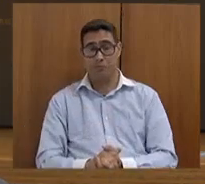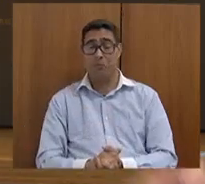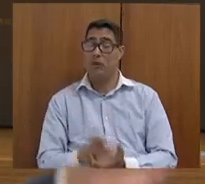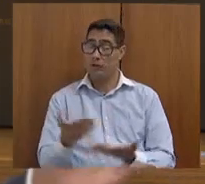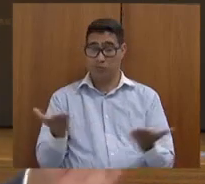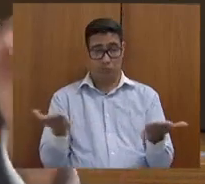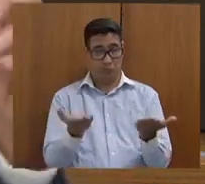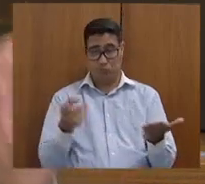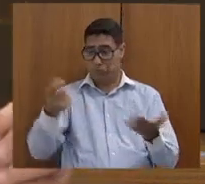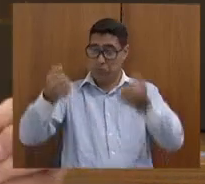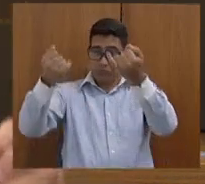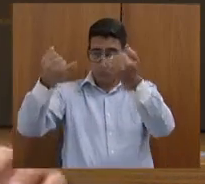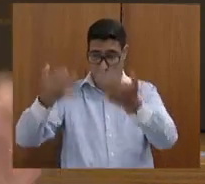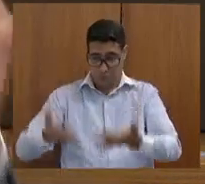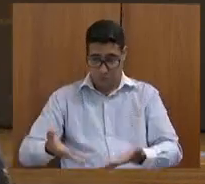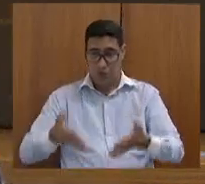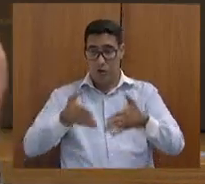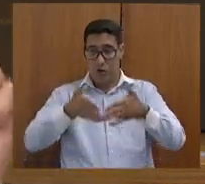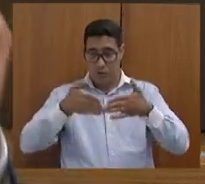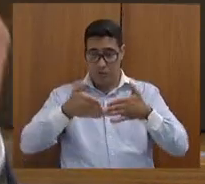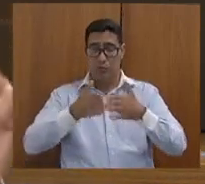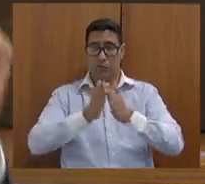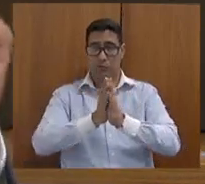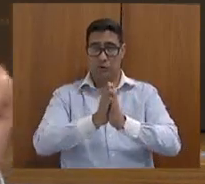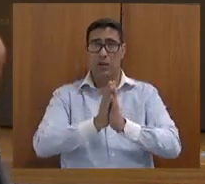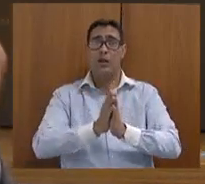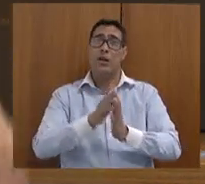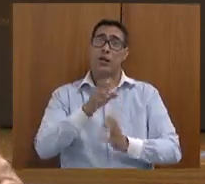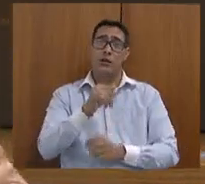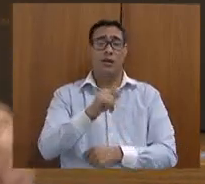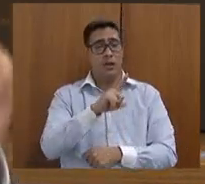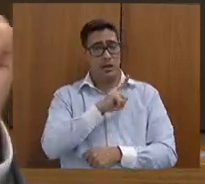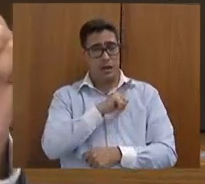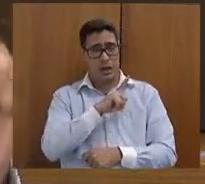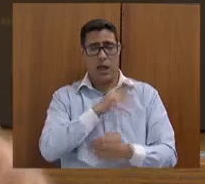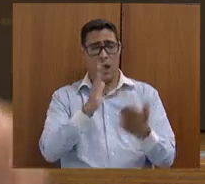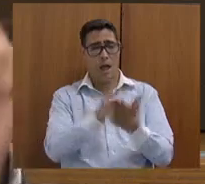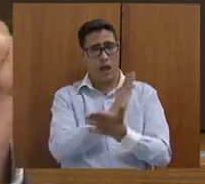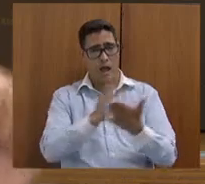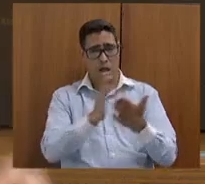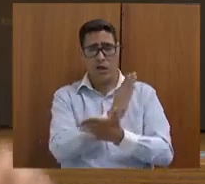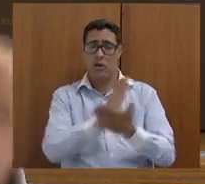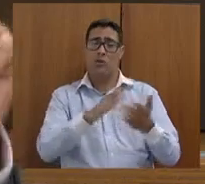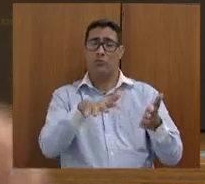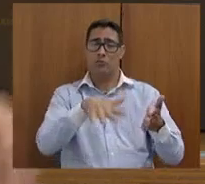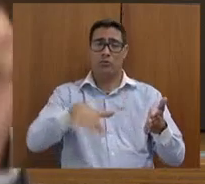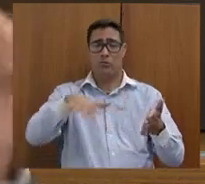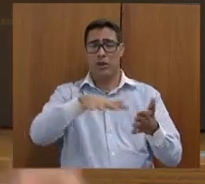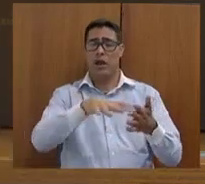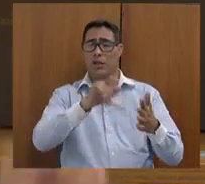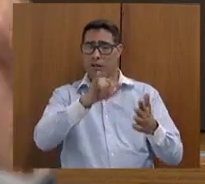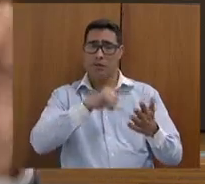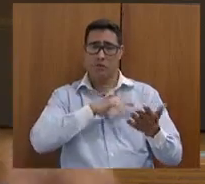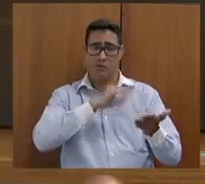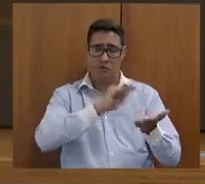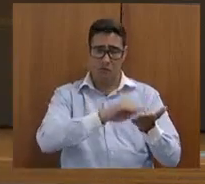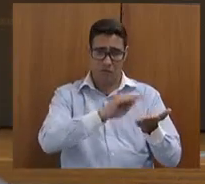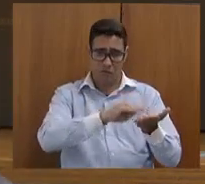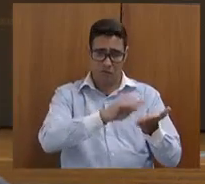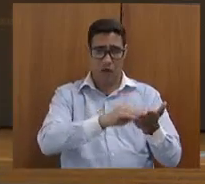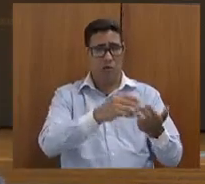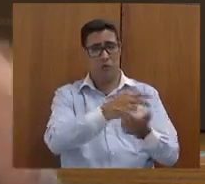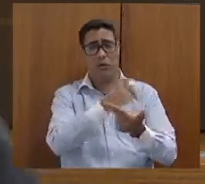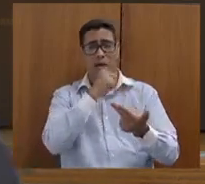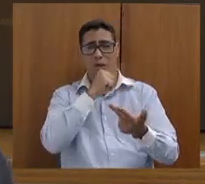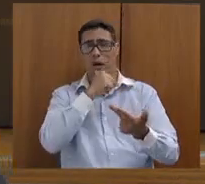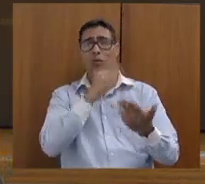está fazendo que fizesse se ainda tem alguns lugares onde nós temos dificuldade de escolas estaduais com a questão